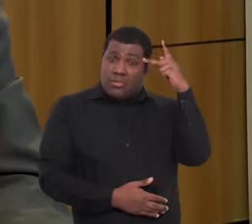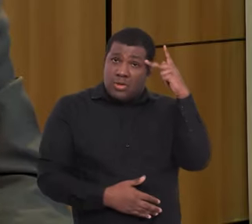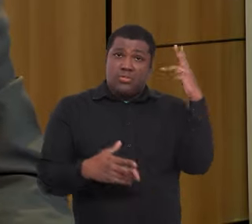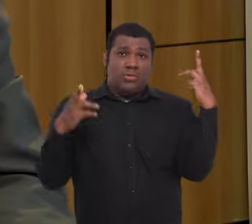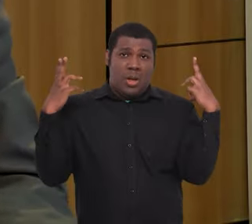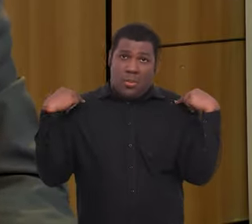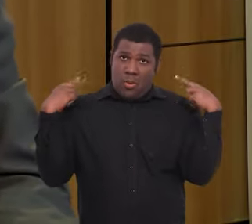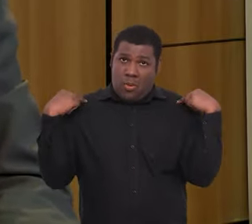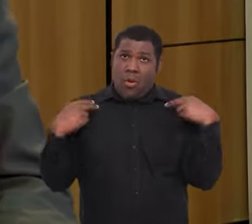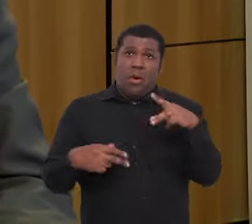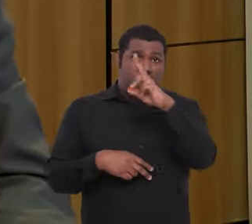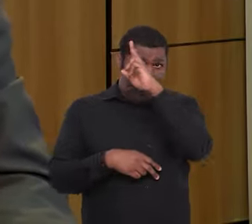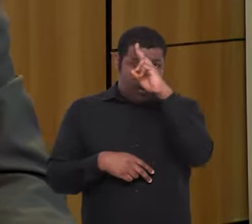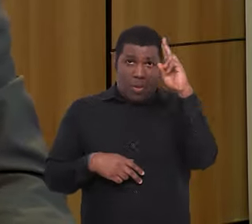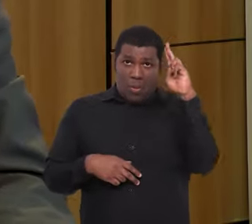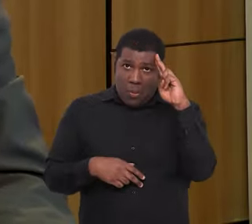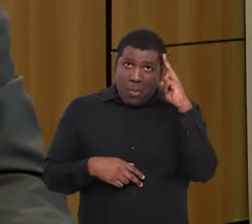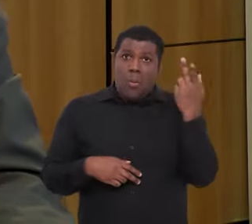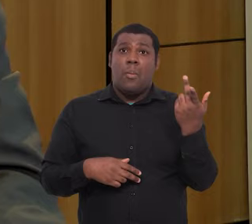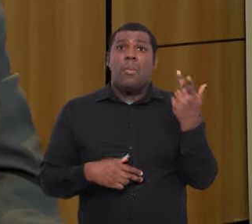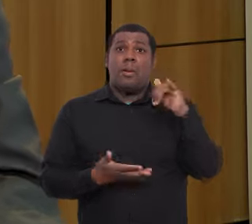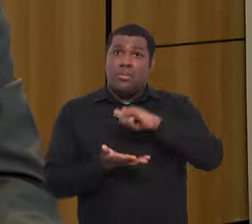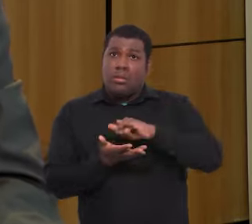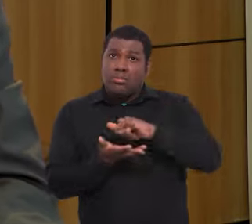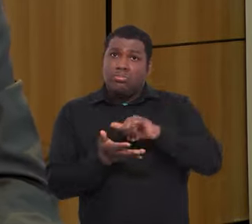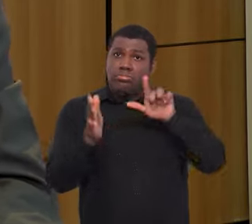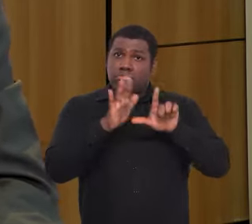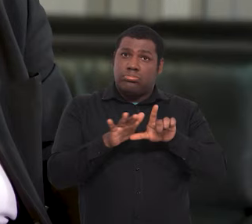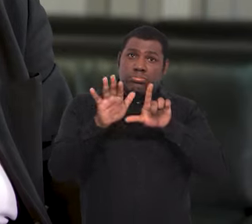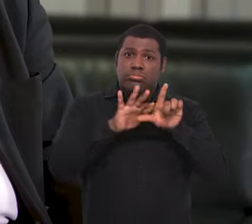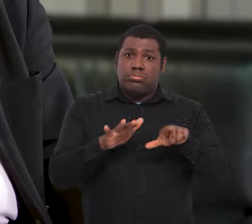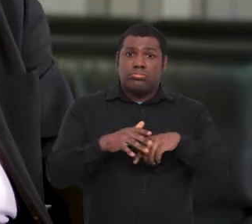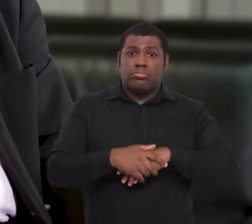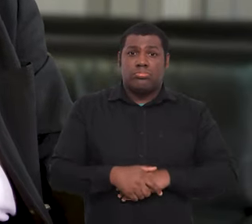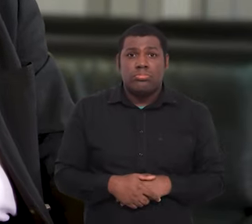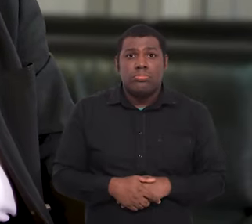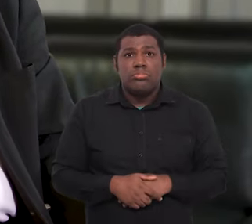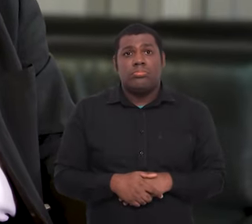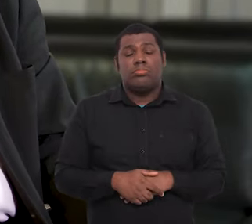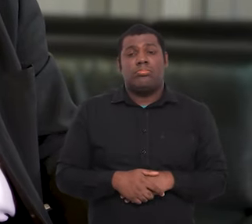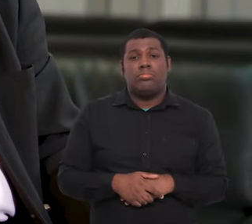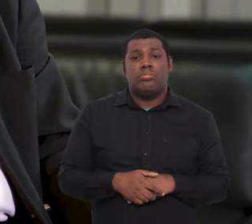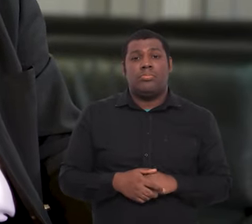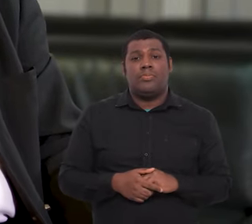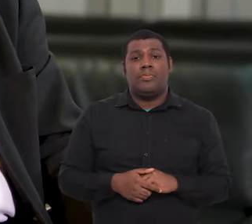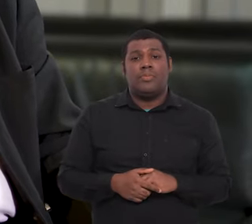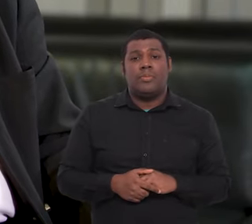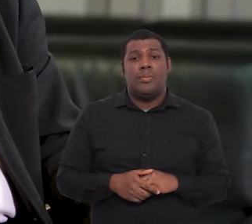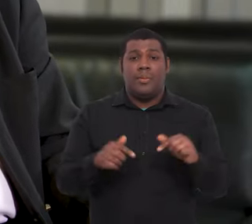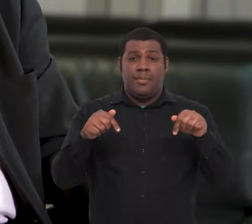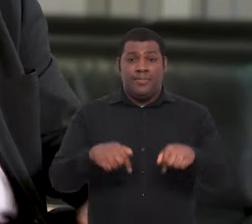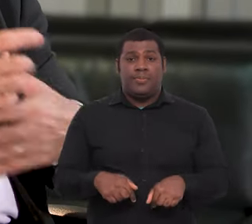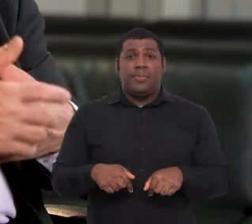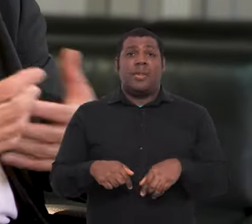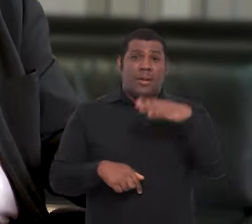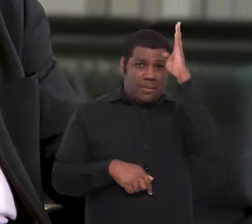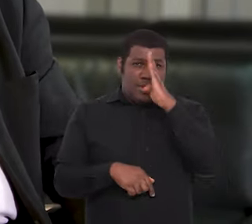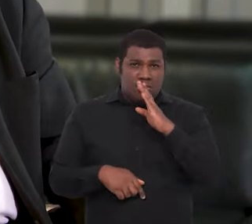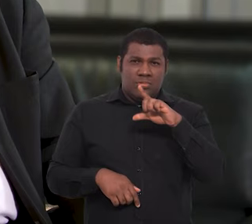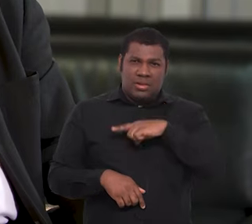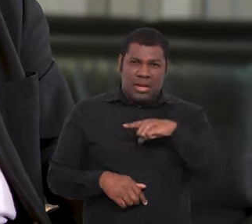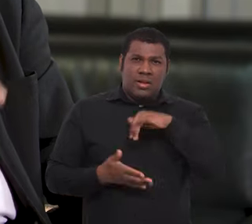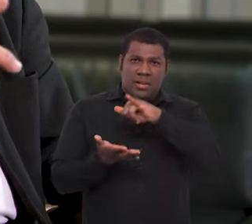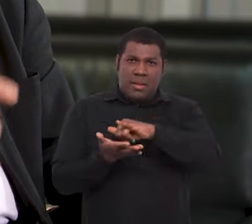remuneração ao mesmo tempo absorver os custos em relação aos passageiros tem Liv concorrência no Brasil primeiro de concorrência entre as